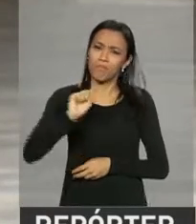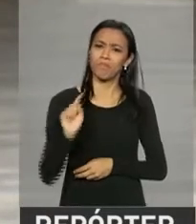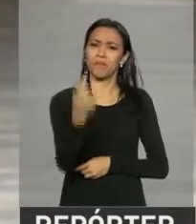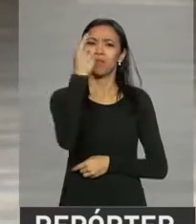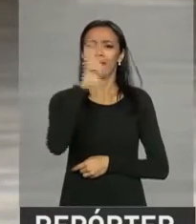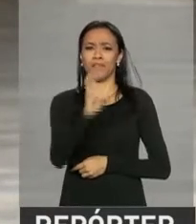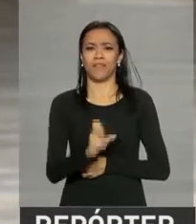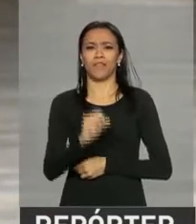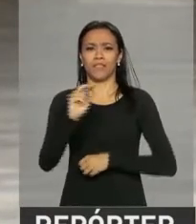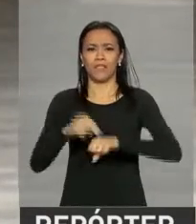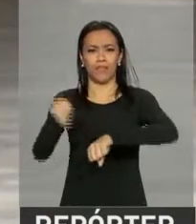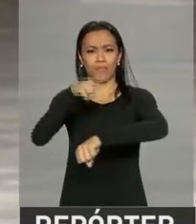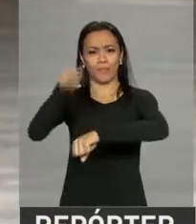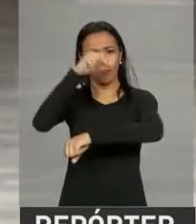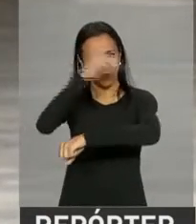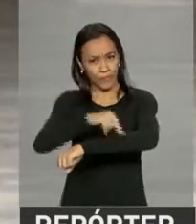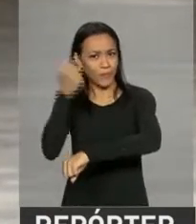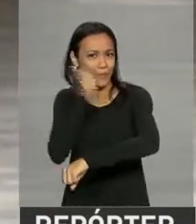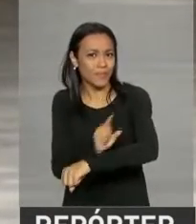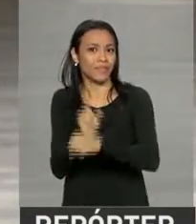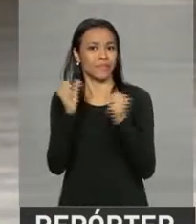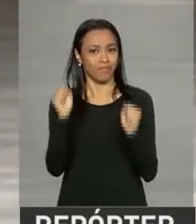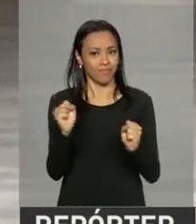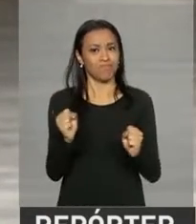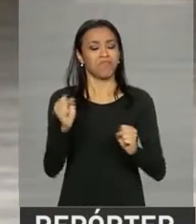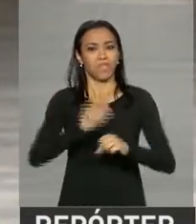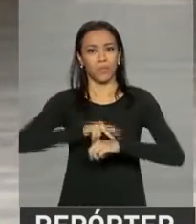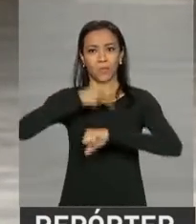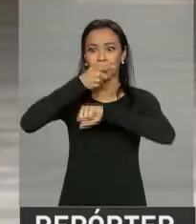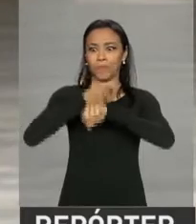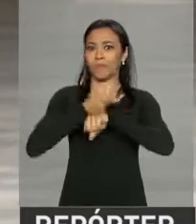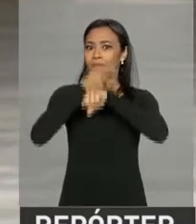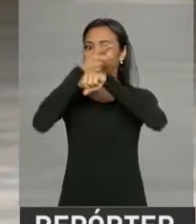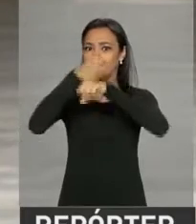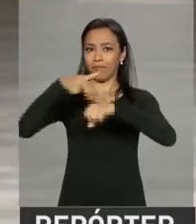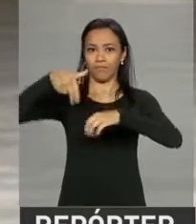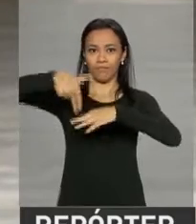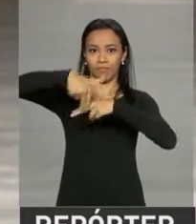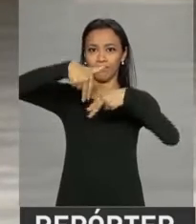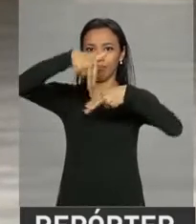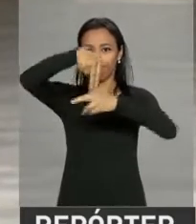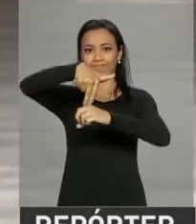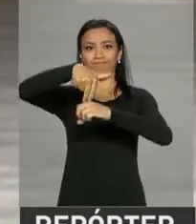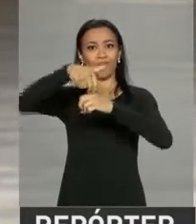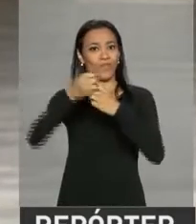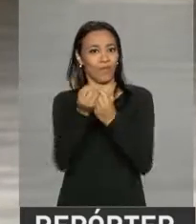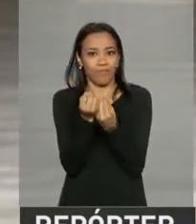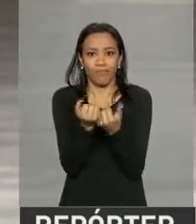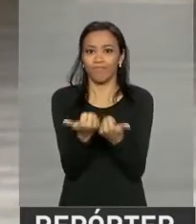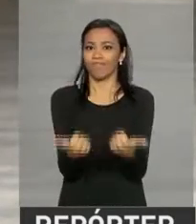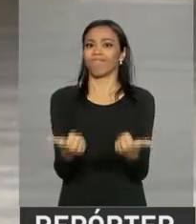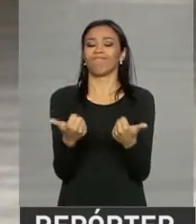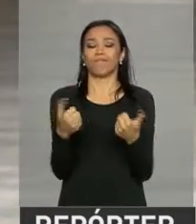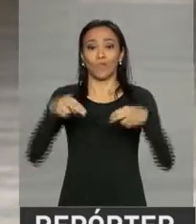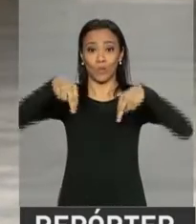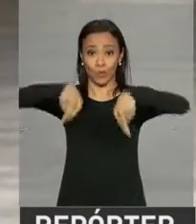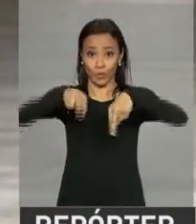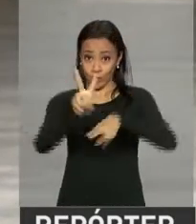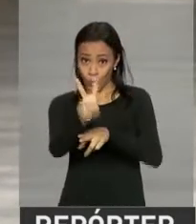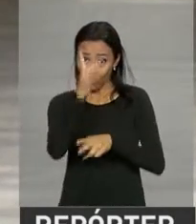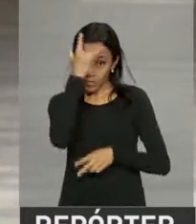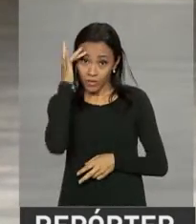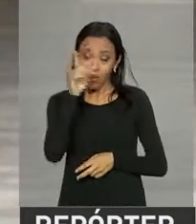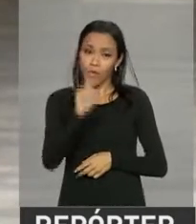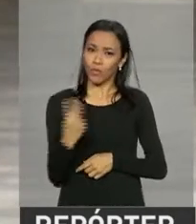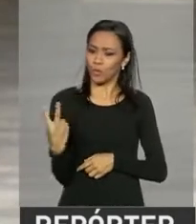masculina foi até as finais e também a primeira vez que subiu no pódio olha foi em dose dupla né lembrando que o diego eo artur